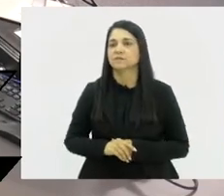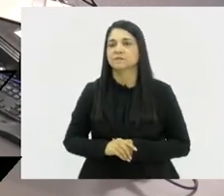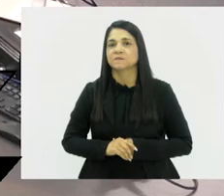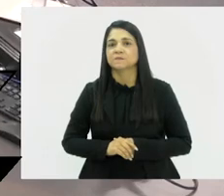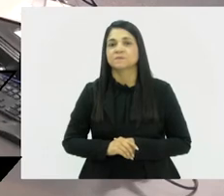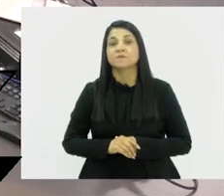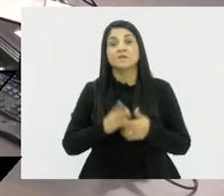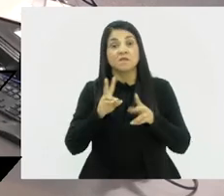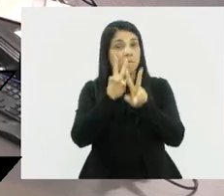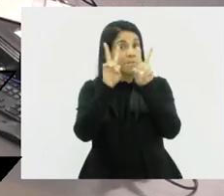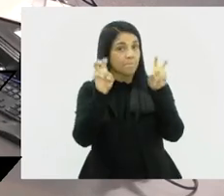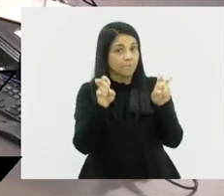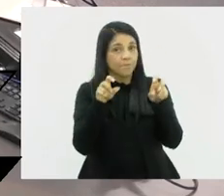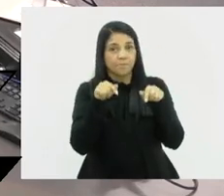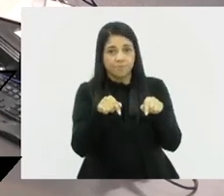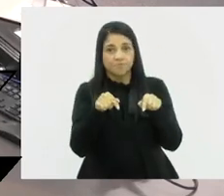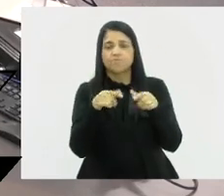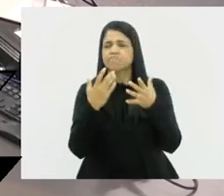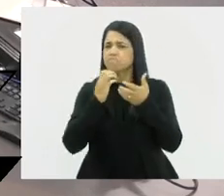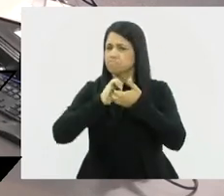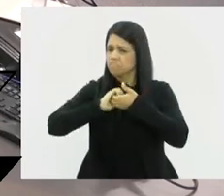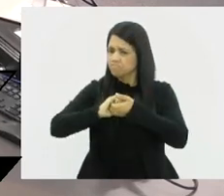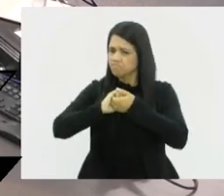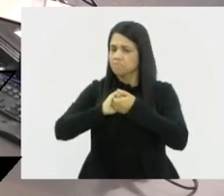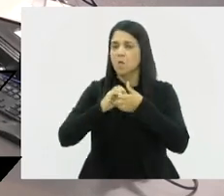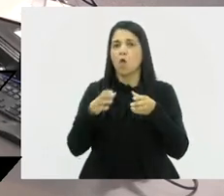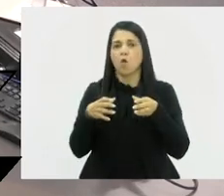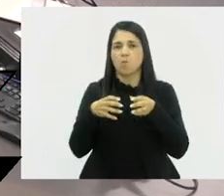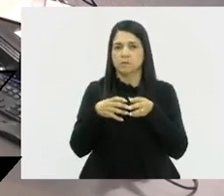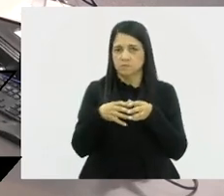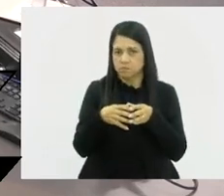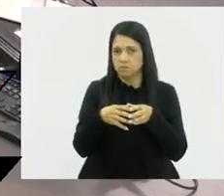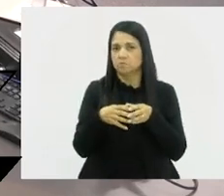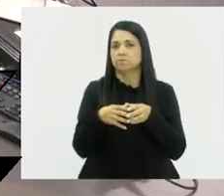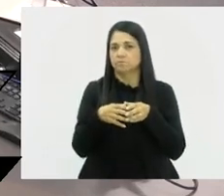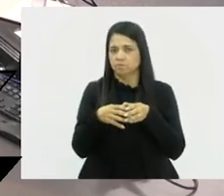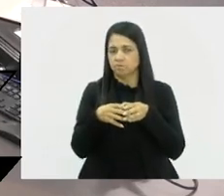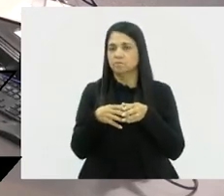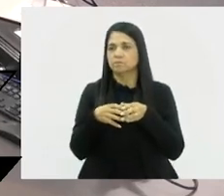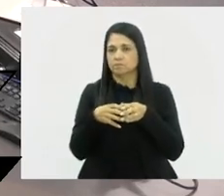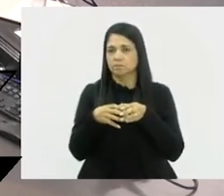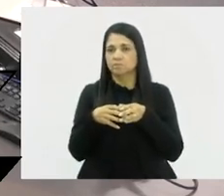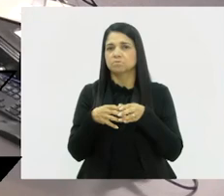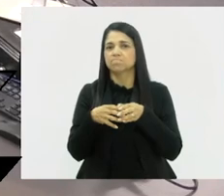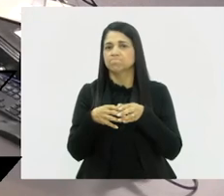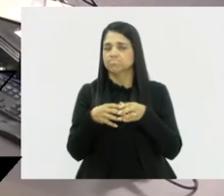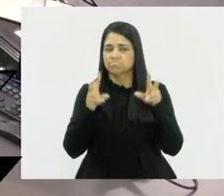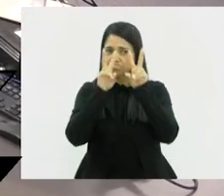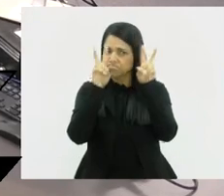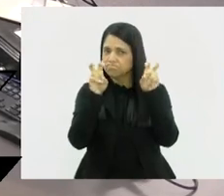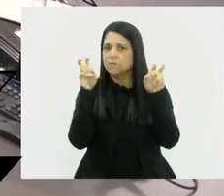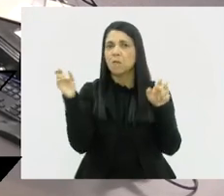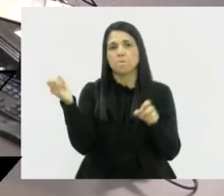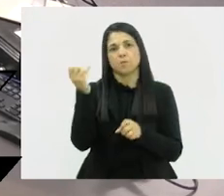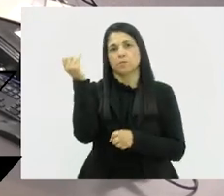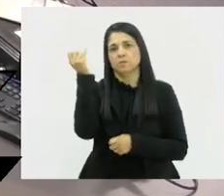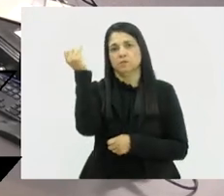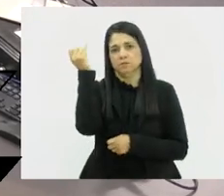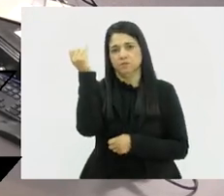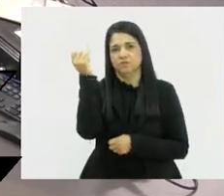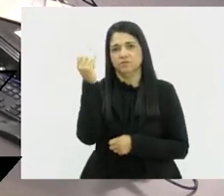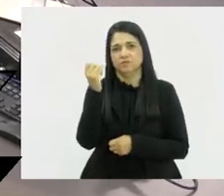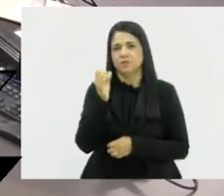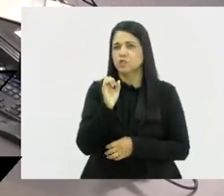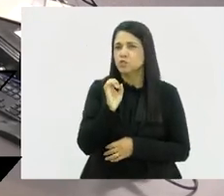relação ao tema, eu também parabenizo a comissão por trazer algo tão relevante e algo que, não